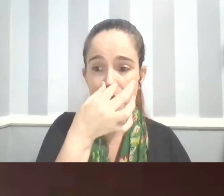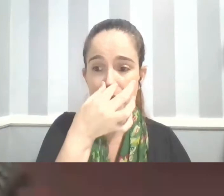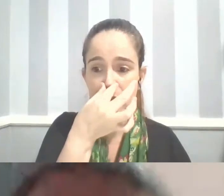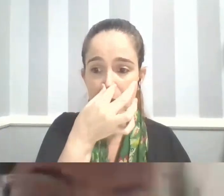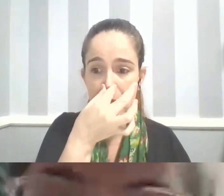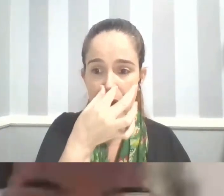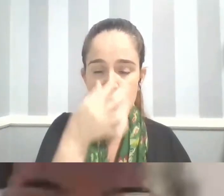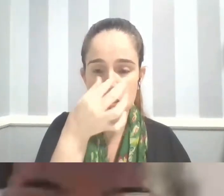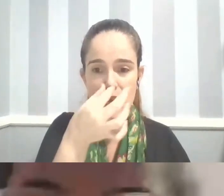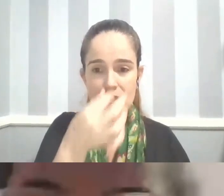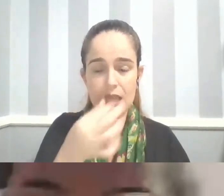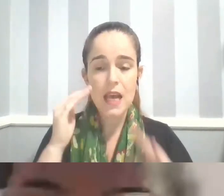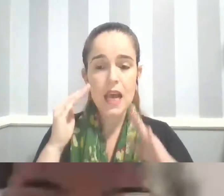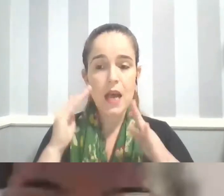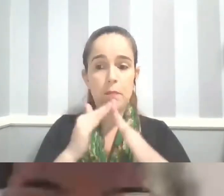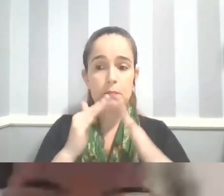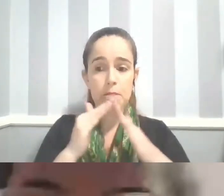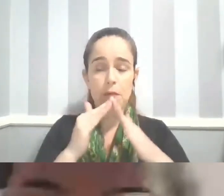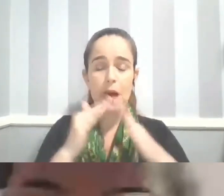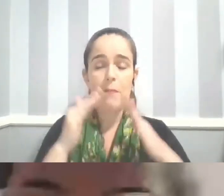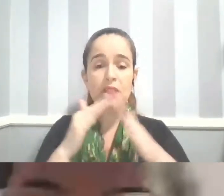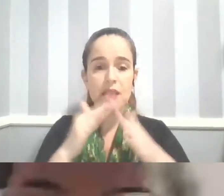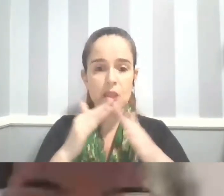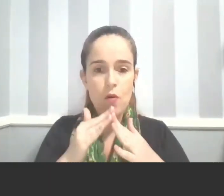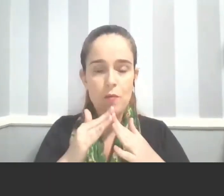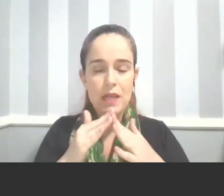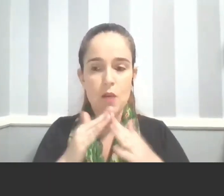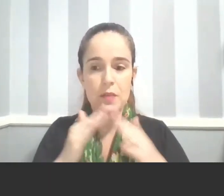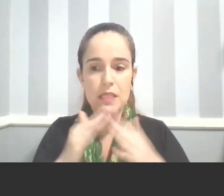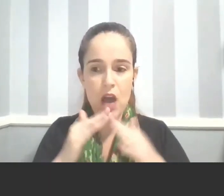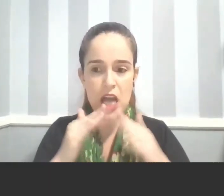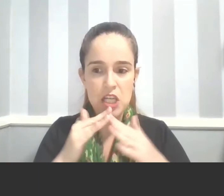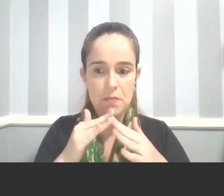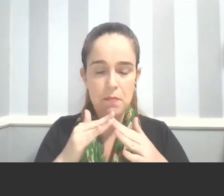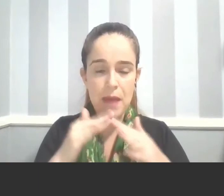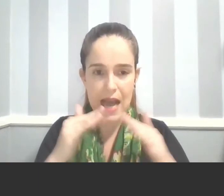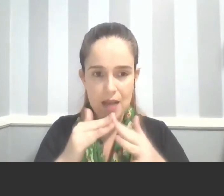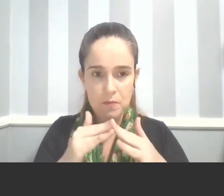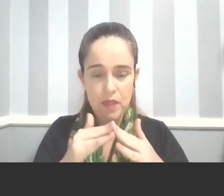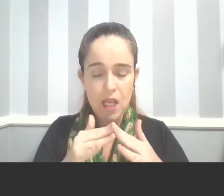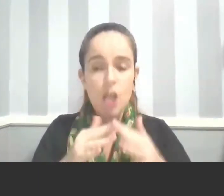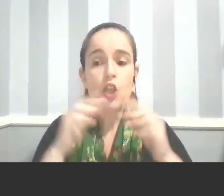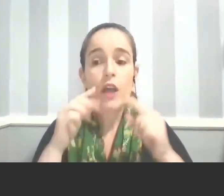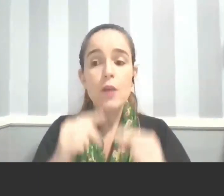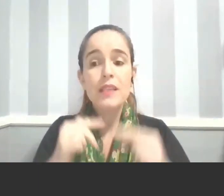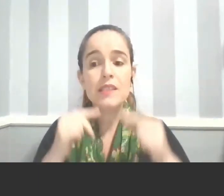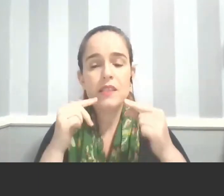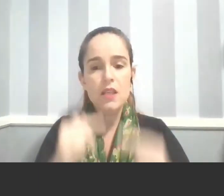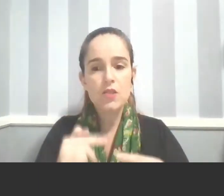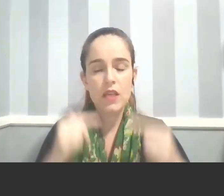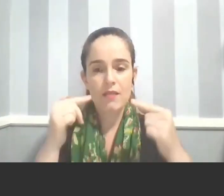vou prender, vou tapar o seu nariz para fazer uma compressão para essa hemorragia parar. Só